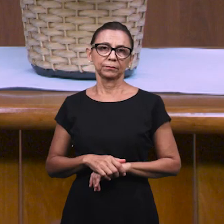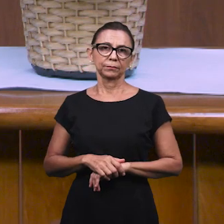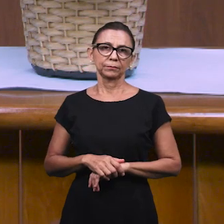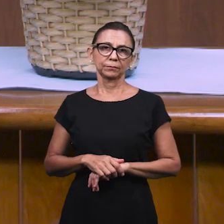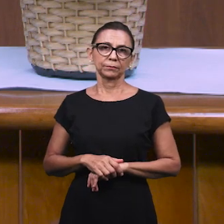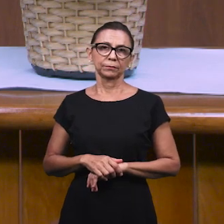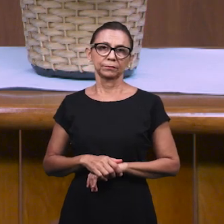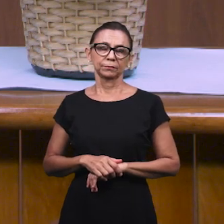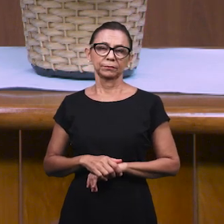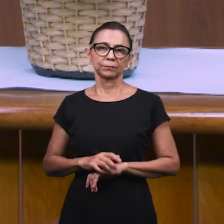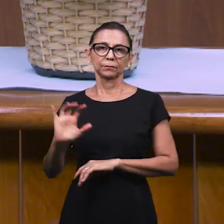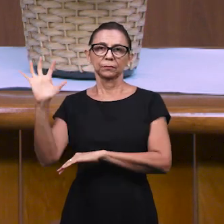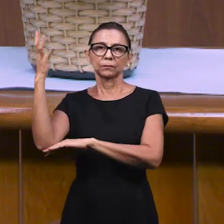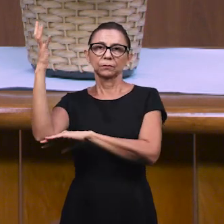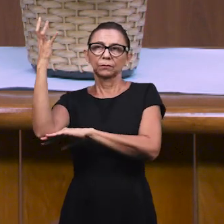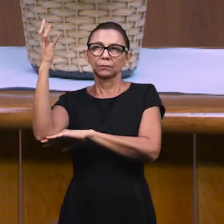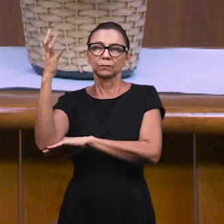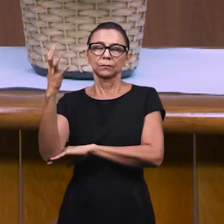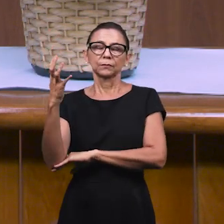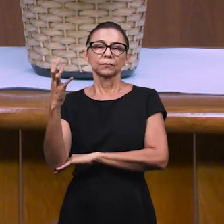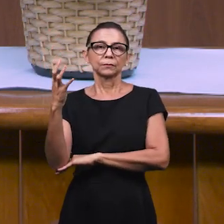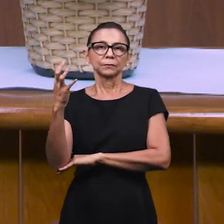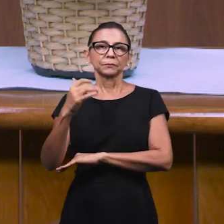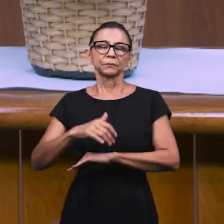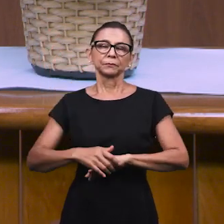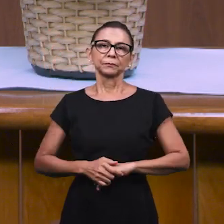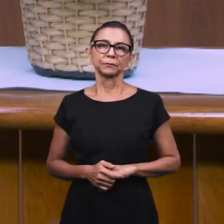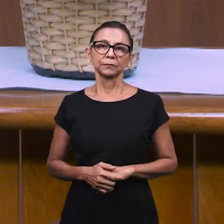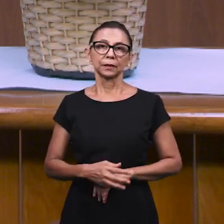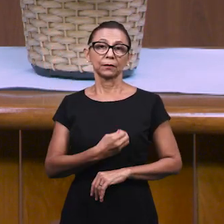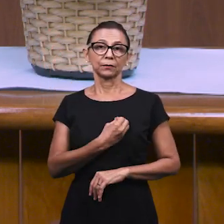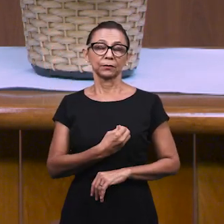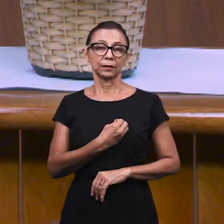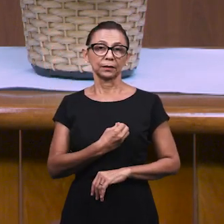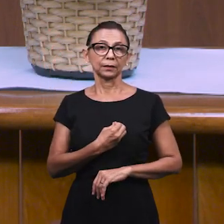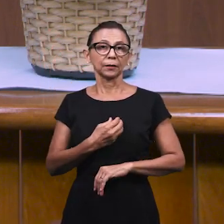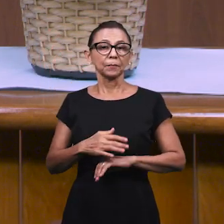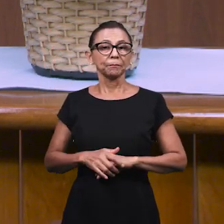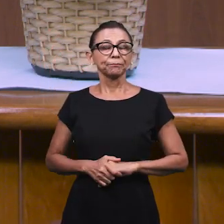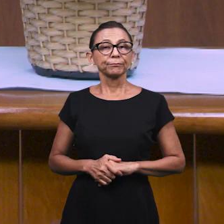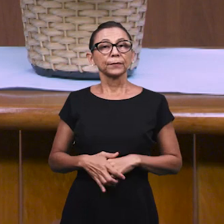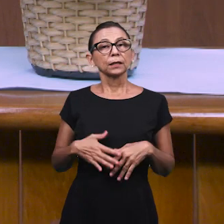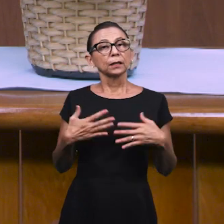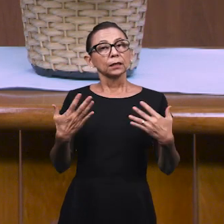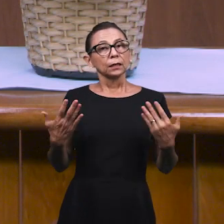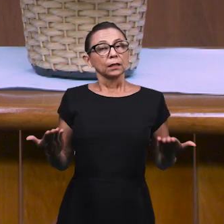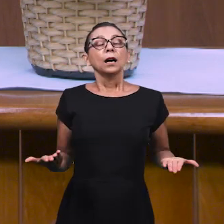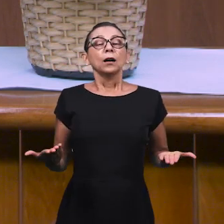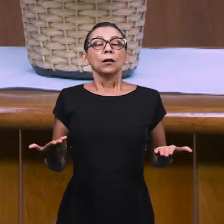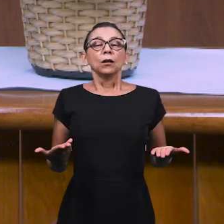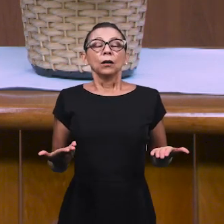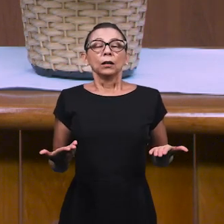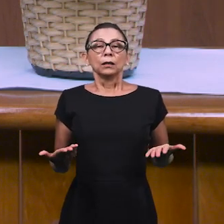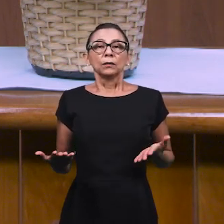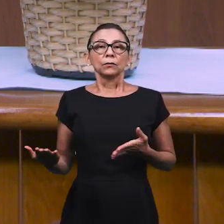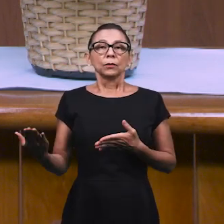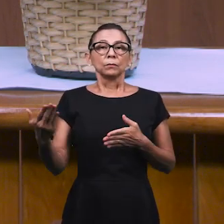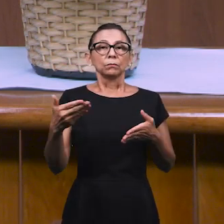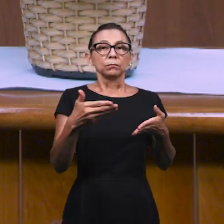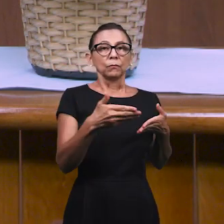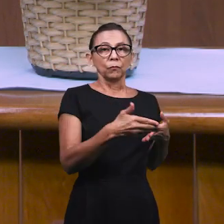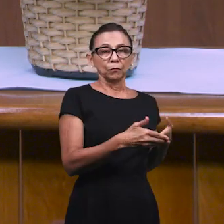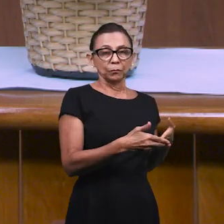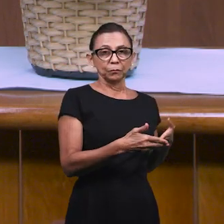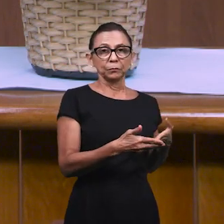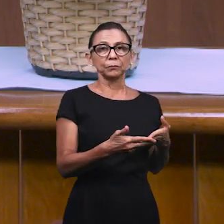eternidade longe de Deus. E Deus não quer isso para o homem. Deus não quer que o homem fique uma eternidade sem Ele. Por